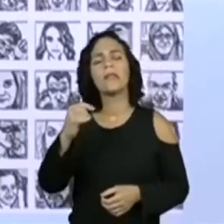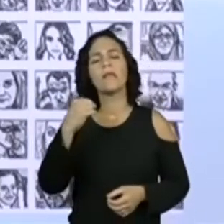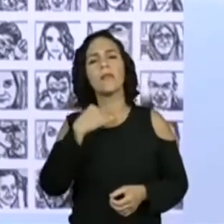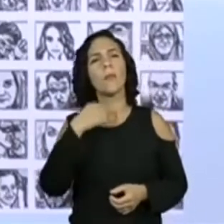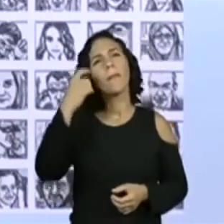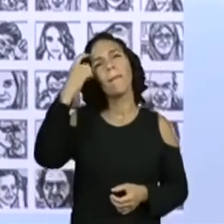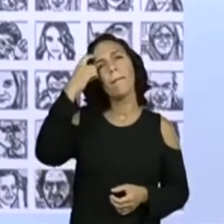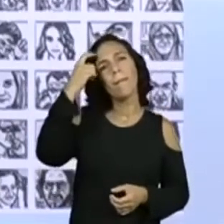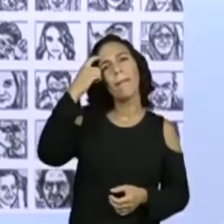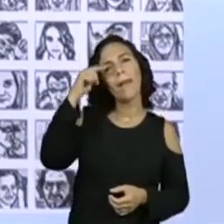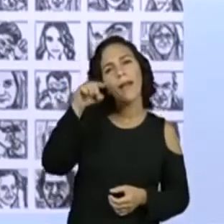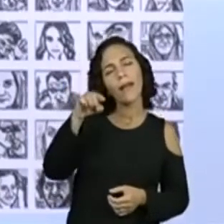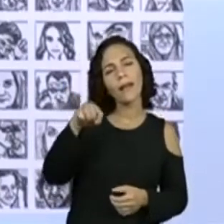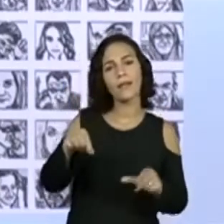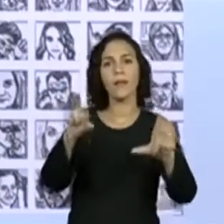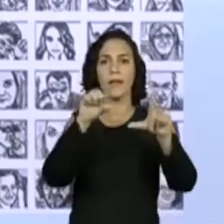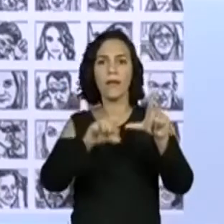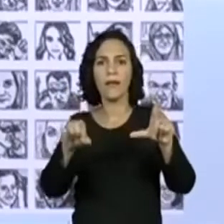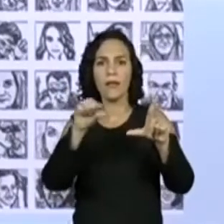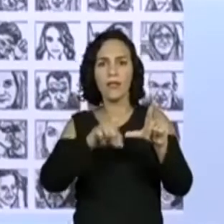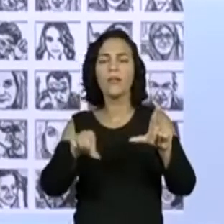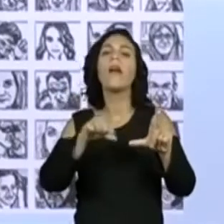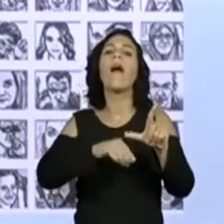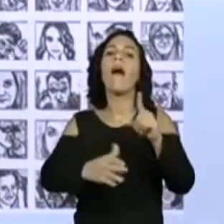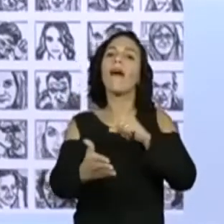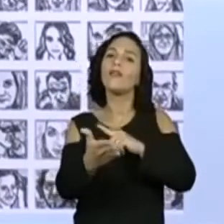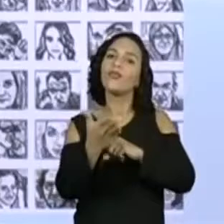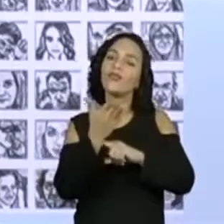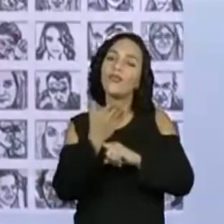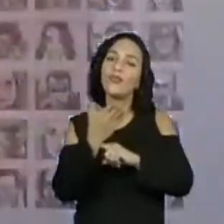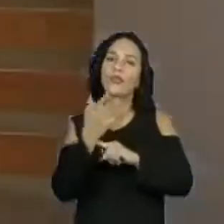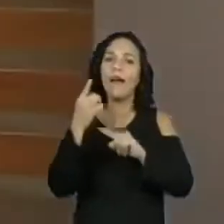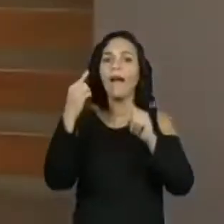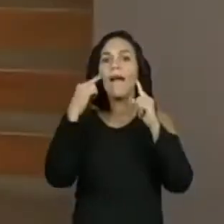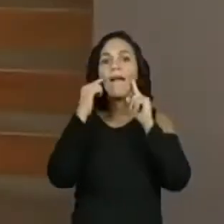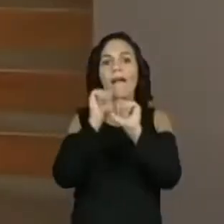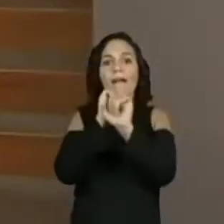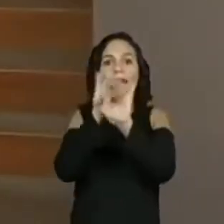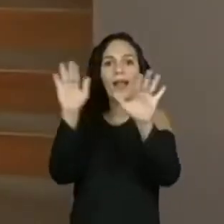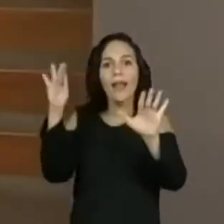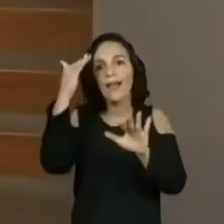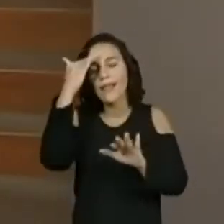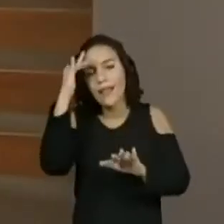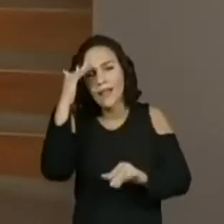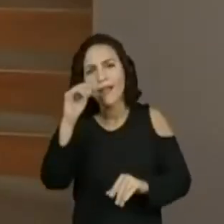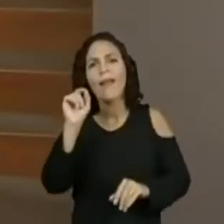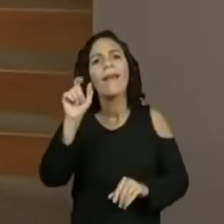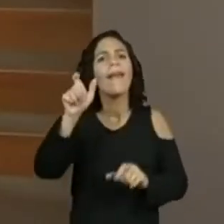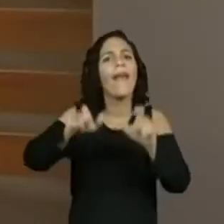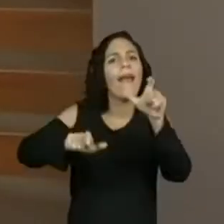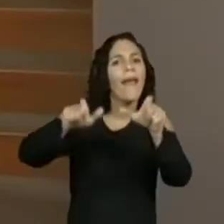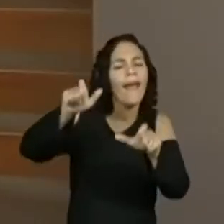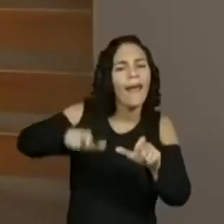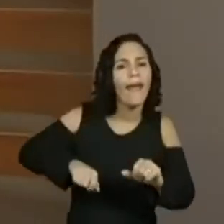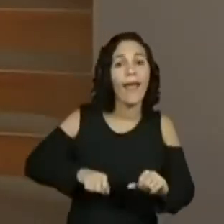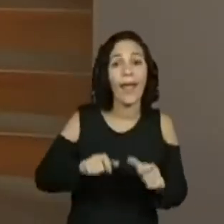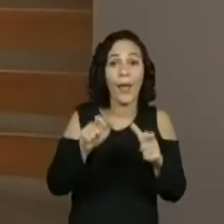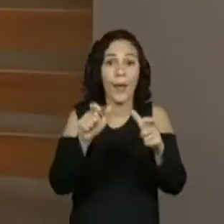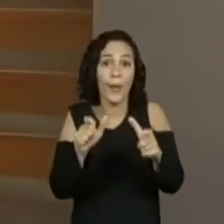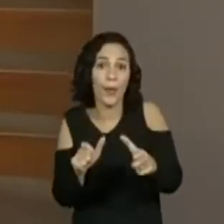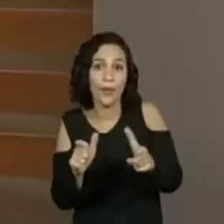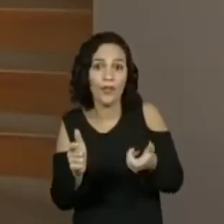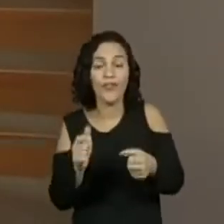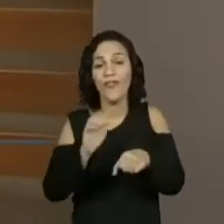na legenda, essas perguntas são importantes? Quem são? Onde estão? O que